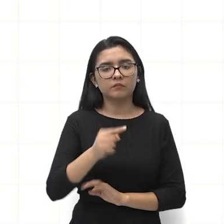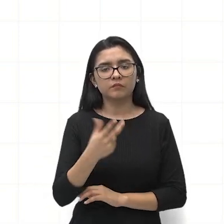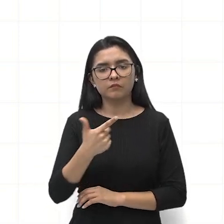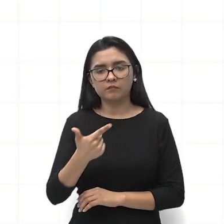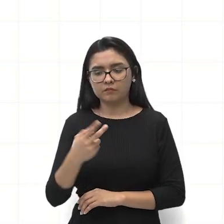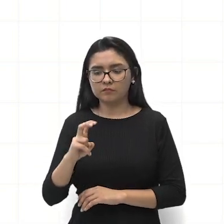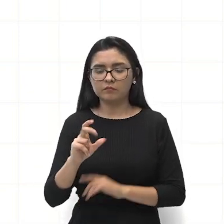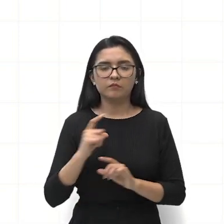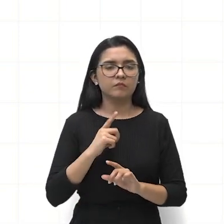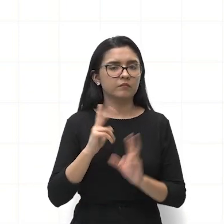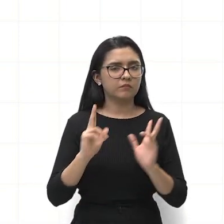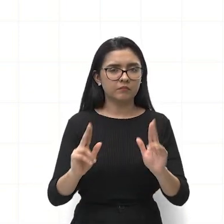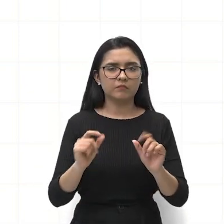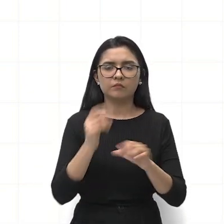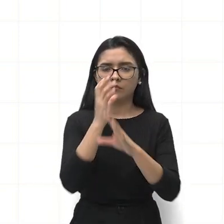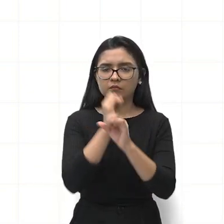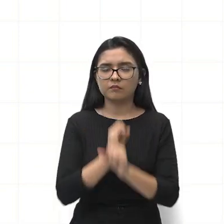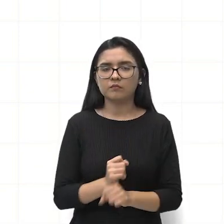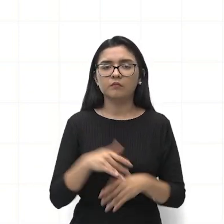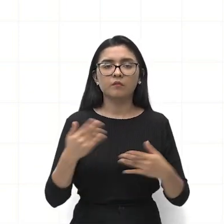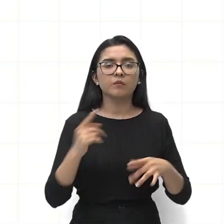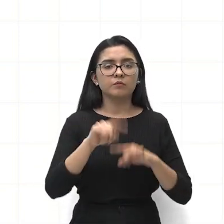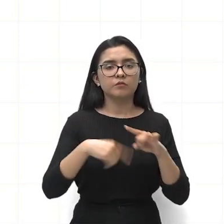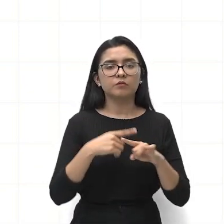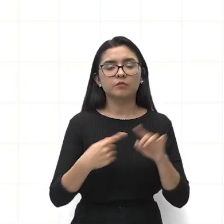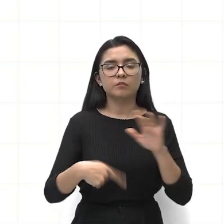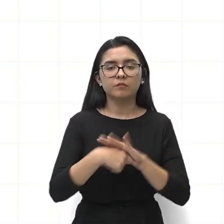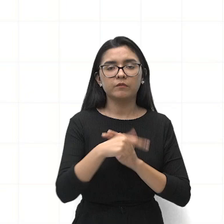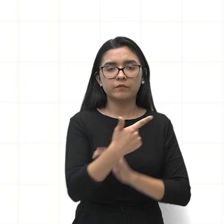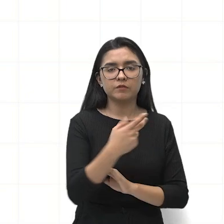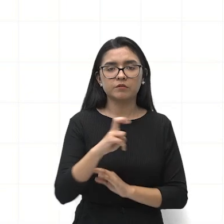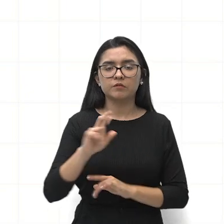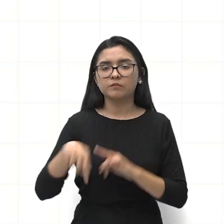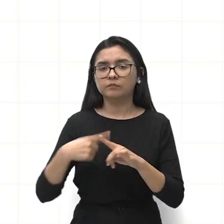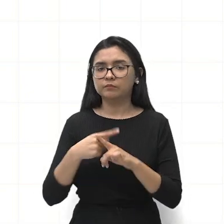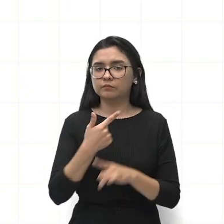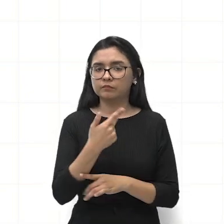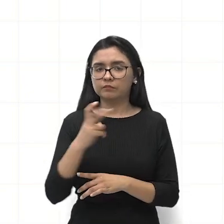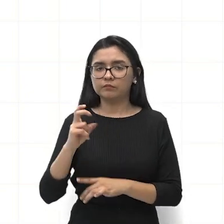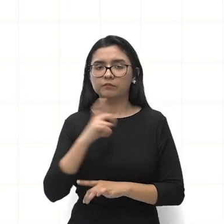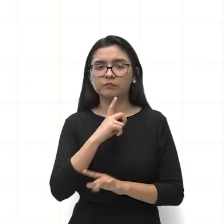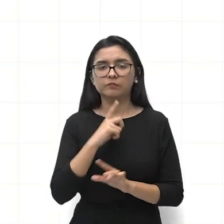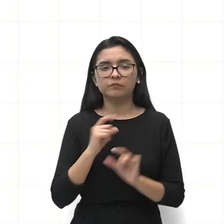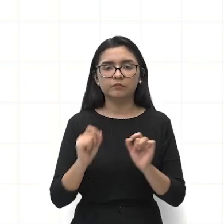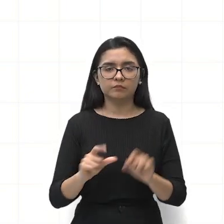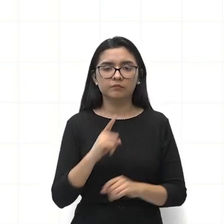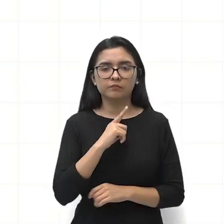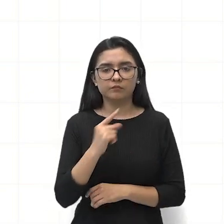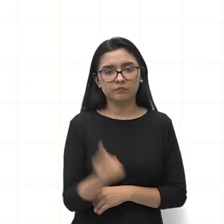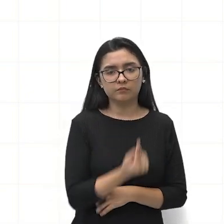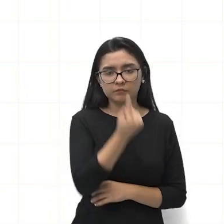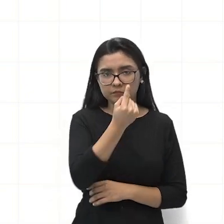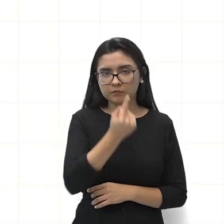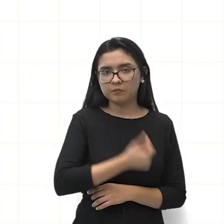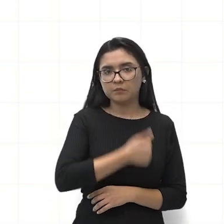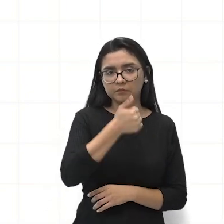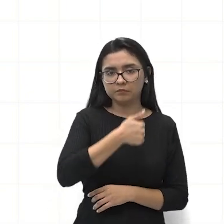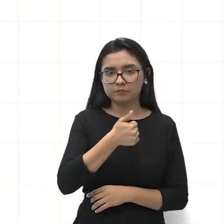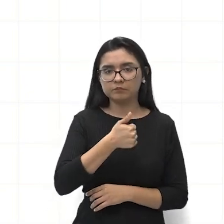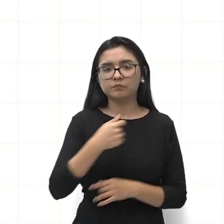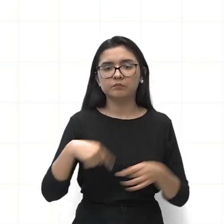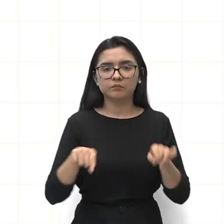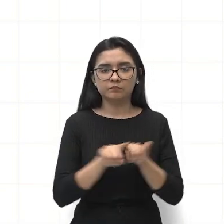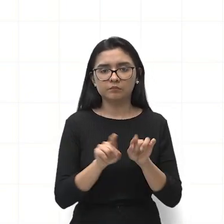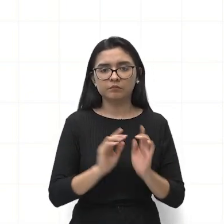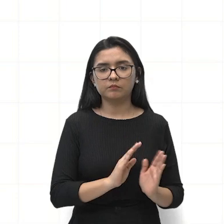6,25. É aquela mesma história, como se eu estivesse multiplicando 25 por 25. Tem uma casa no primeiro uma casa decimal no primeiro